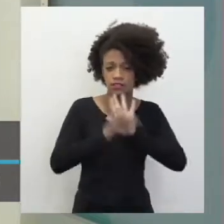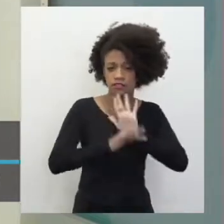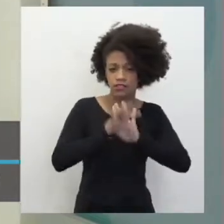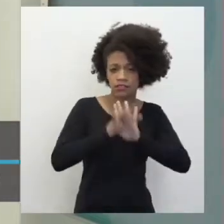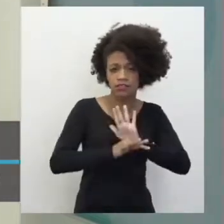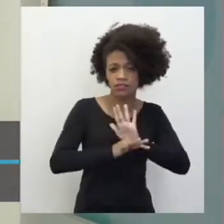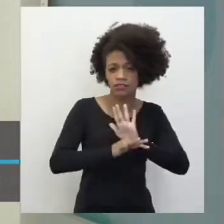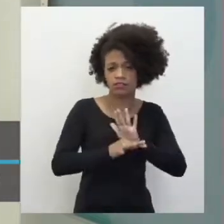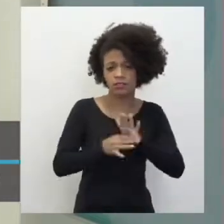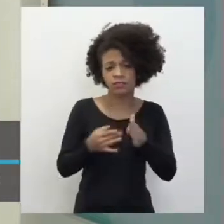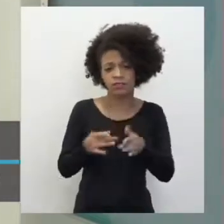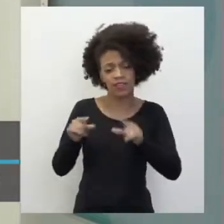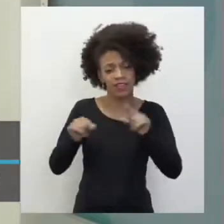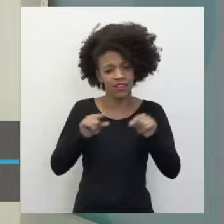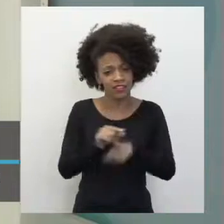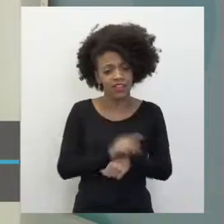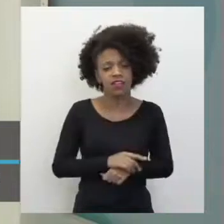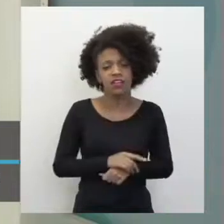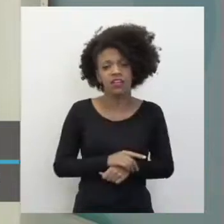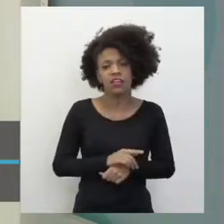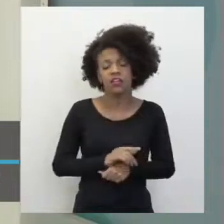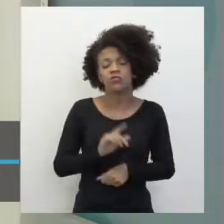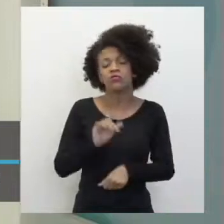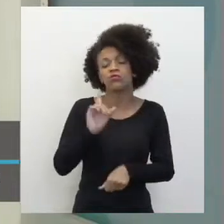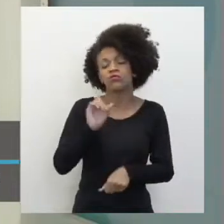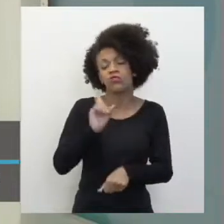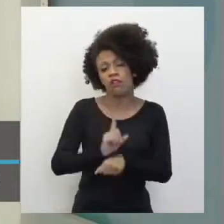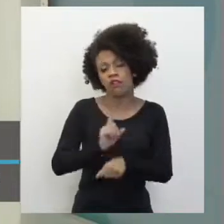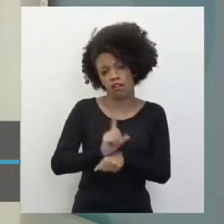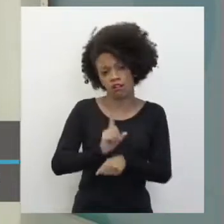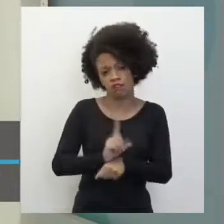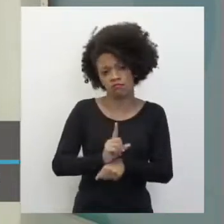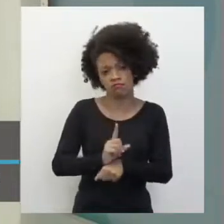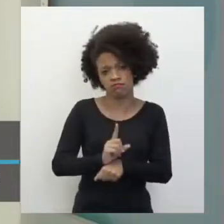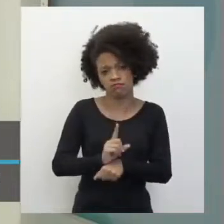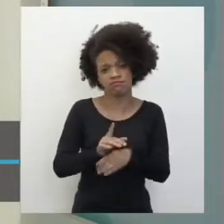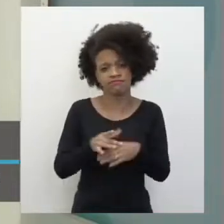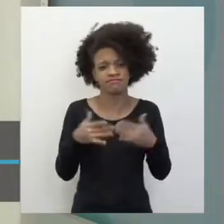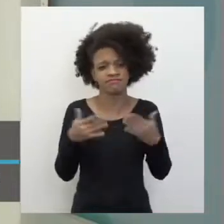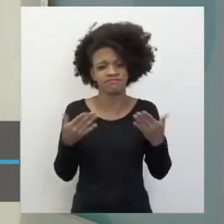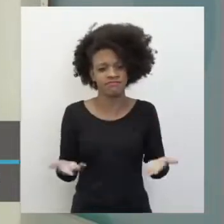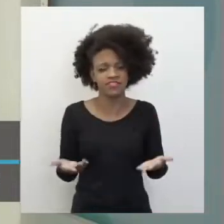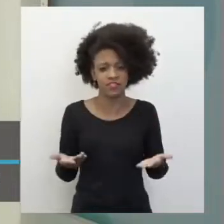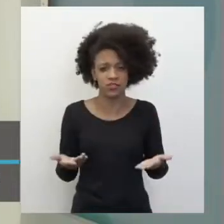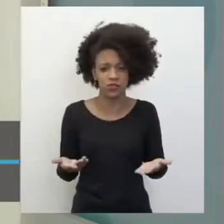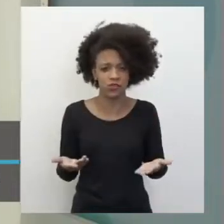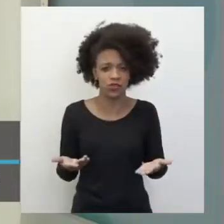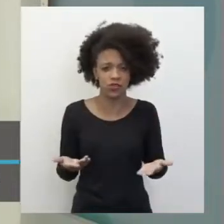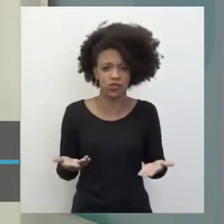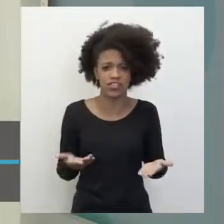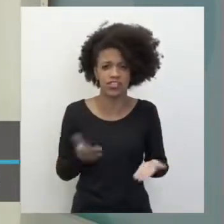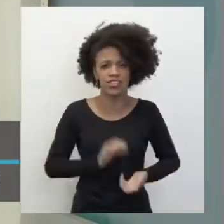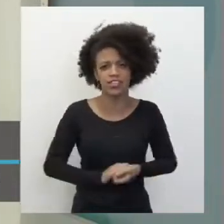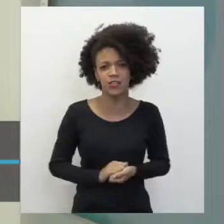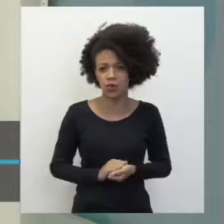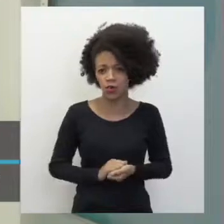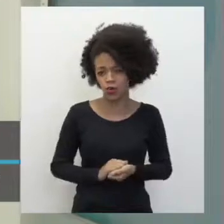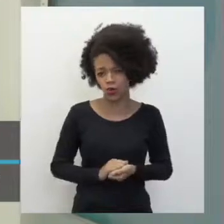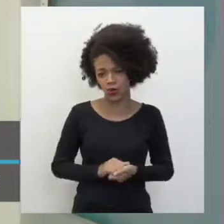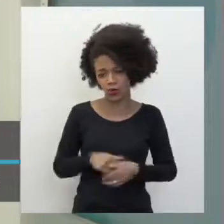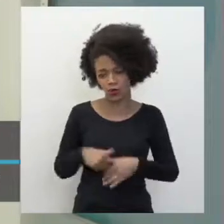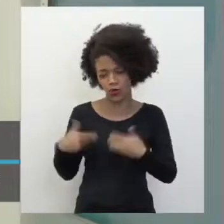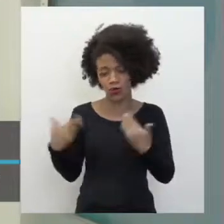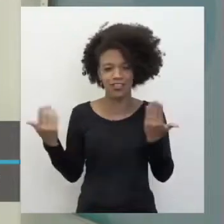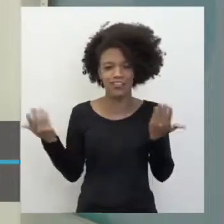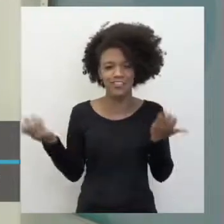né? A escolha do léxico, aliás, que eu coloquei, né? Então, existem palavras aí indígenas, por exemplo, no